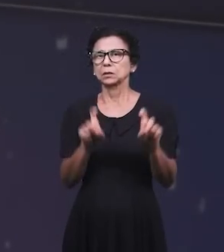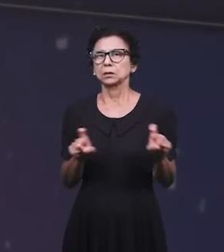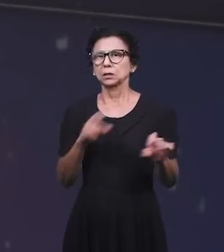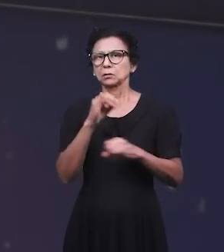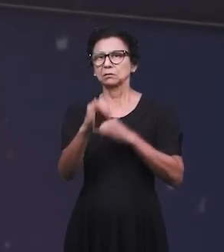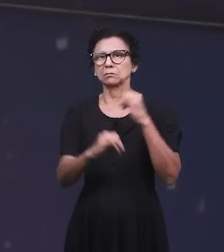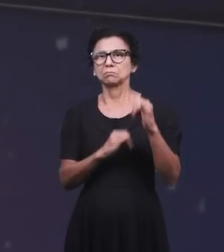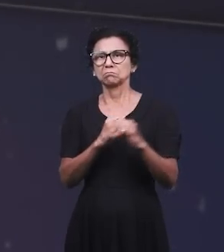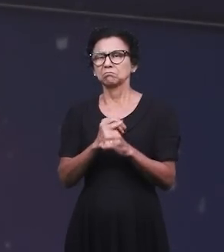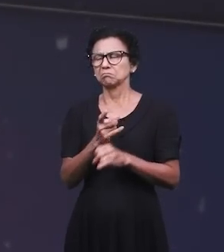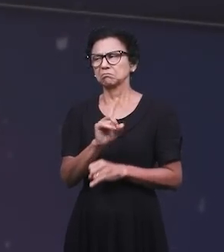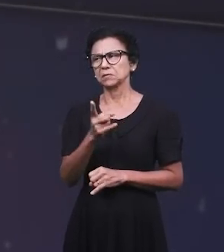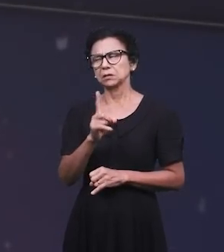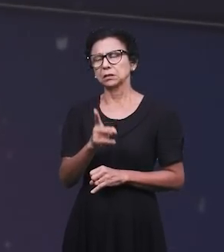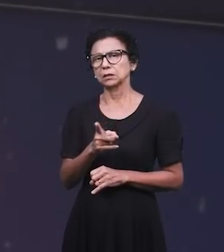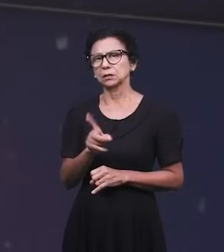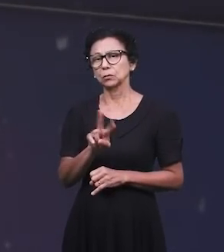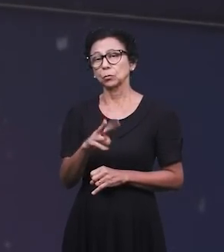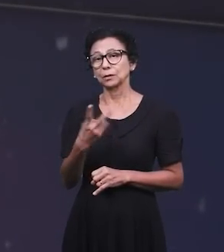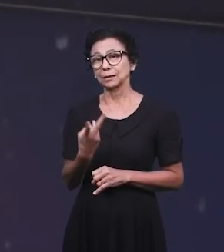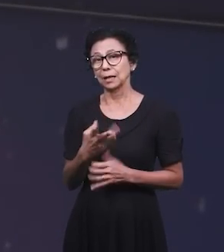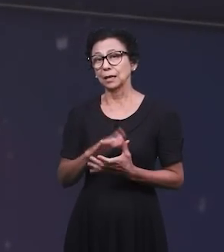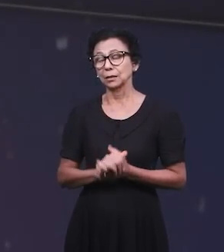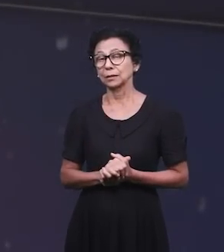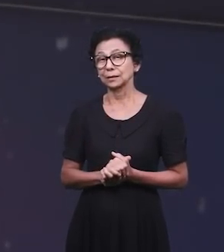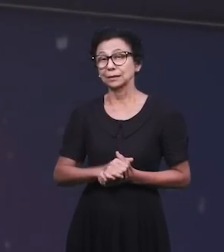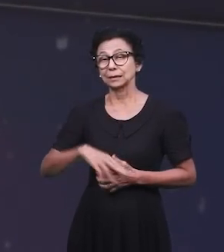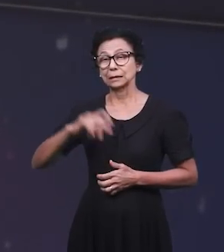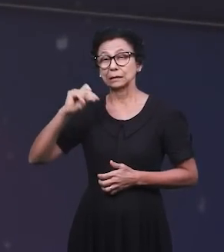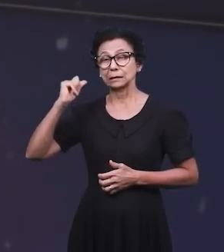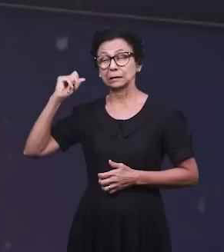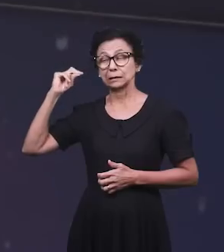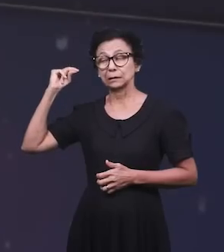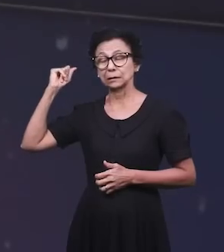surgiu muito recentemente, pelo contrário, é uma técnica milenar,